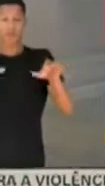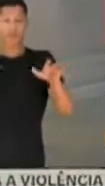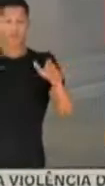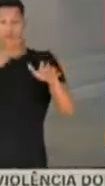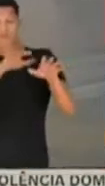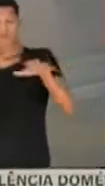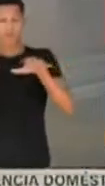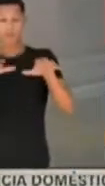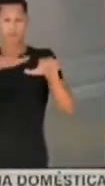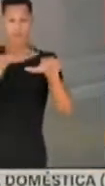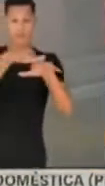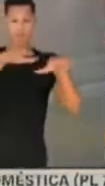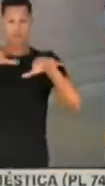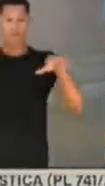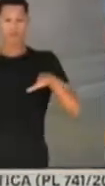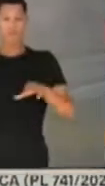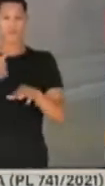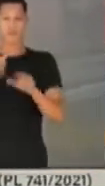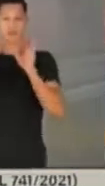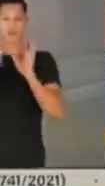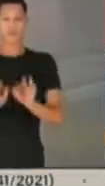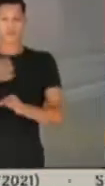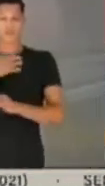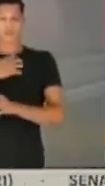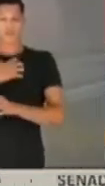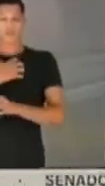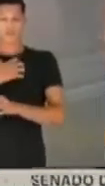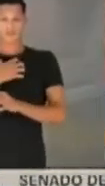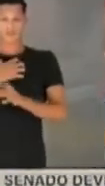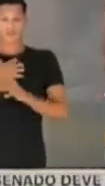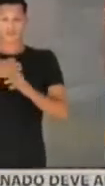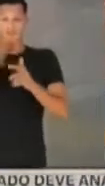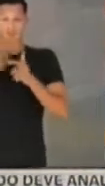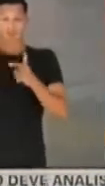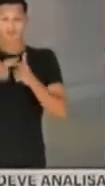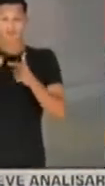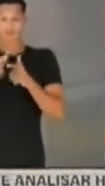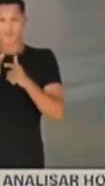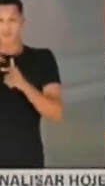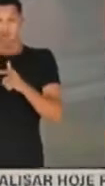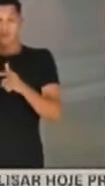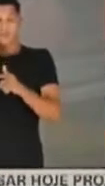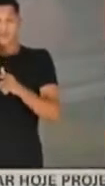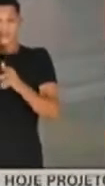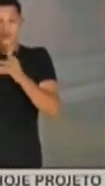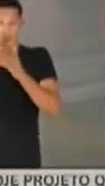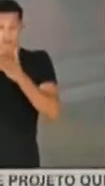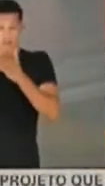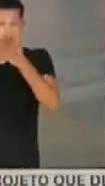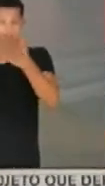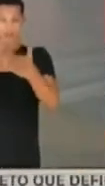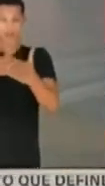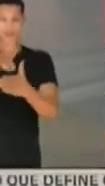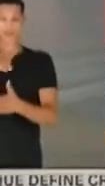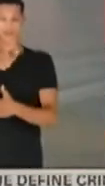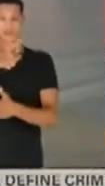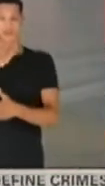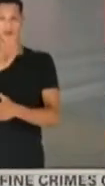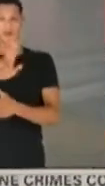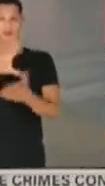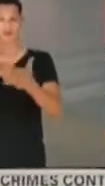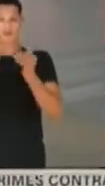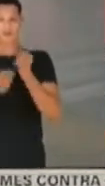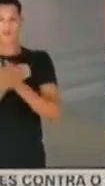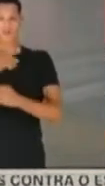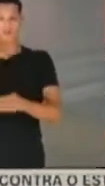de certa maneira, a enxurrada e tentar limitar o grau de corrupção existente